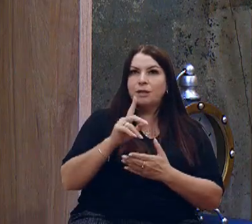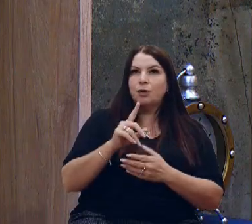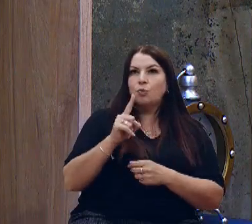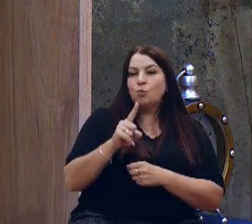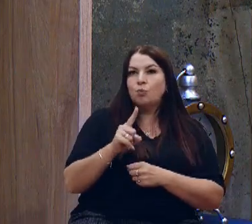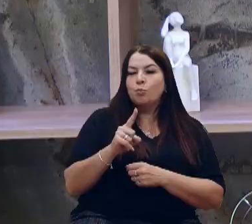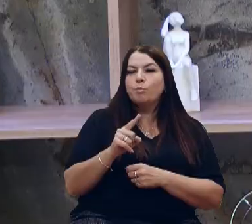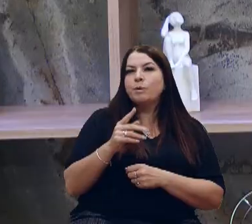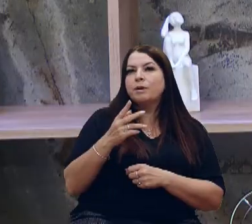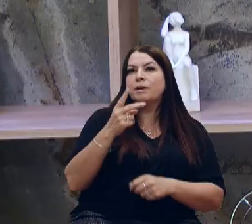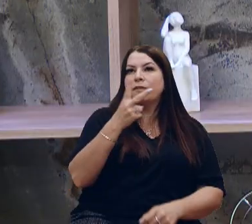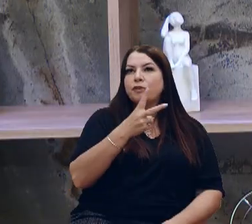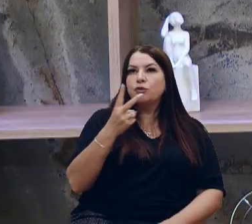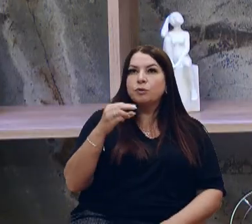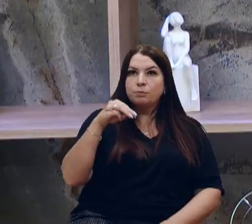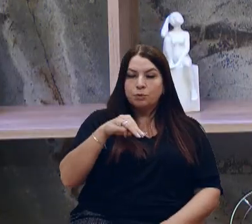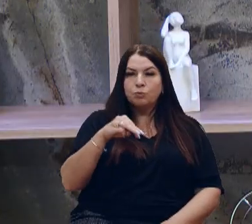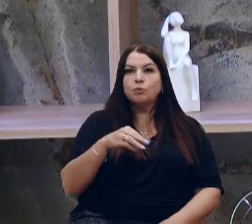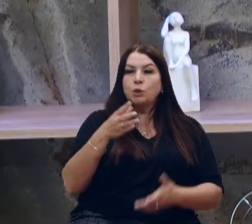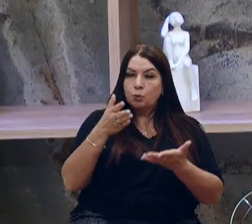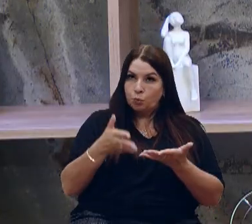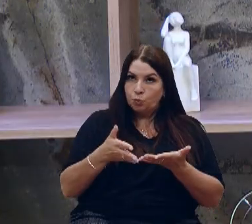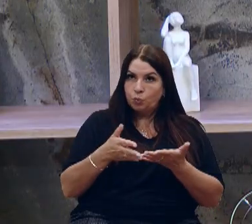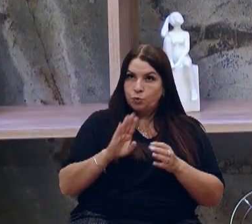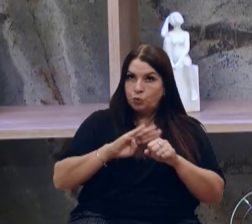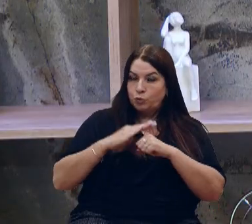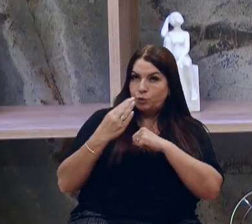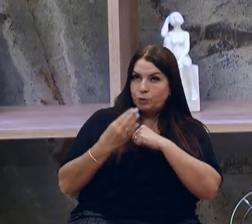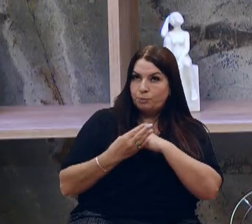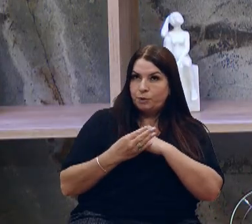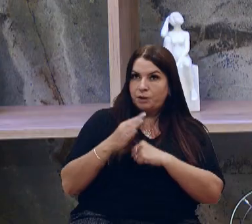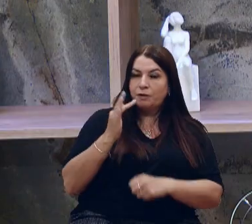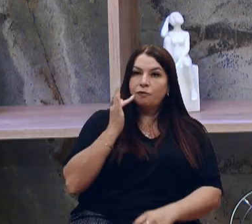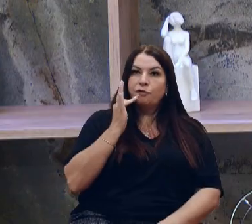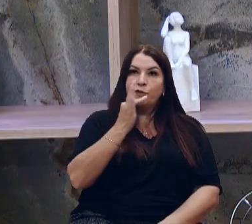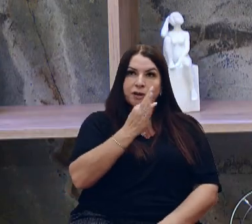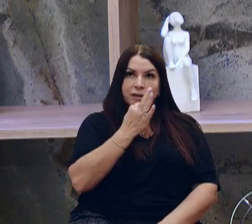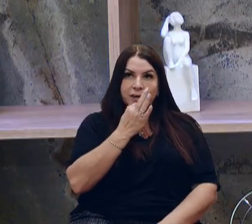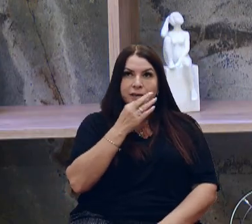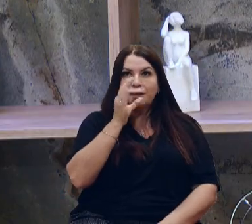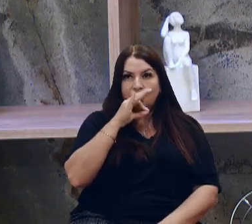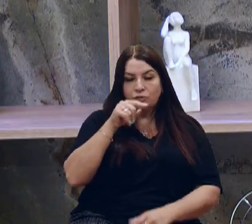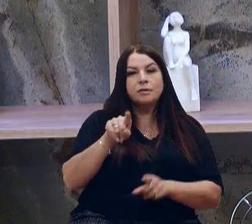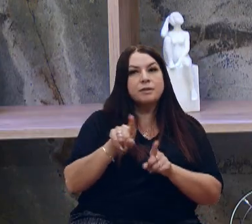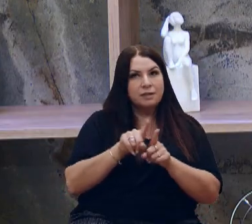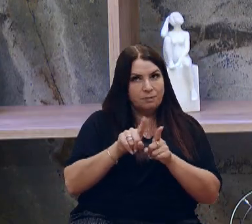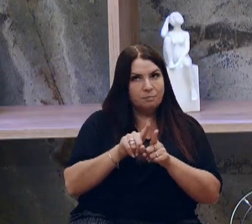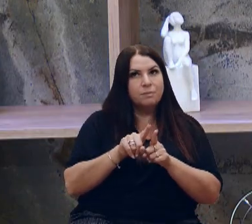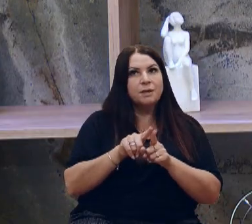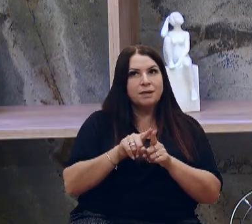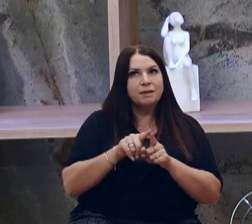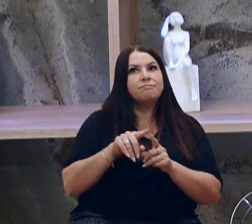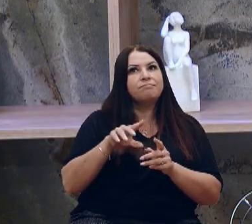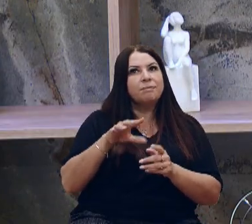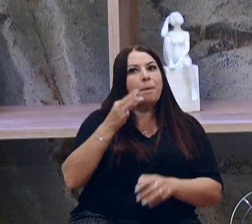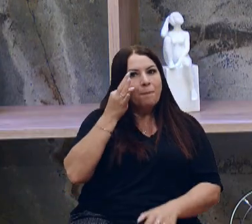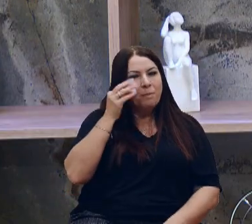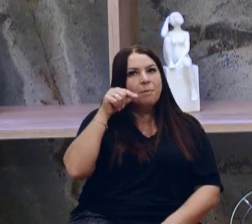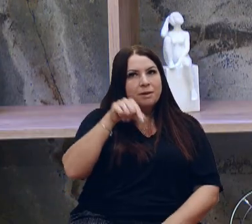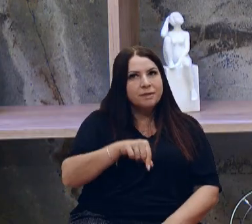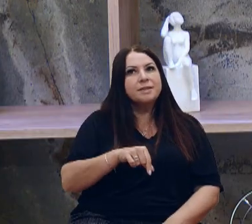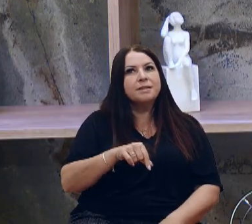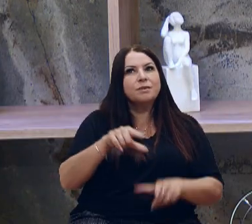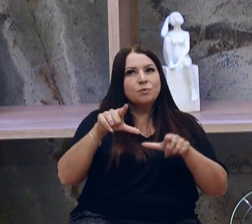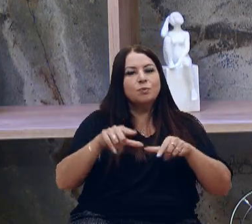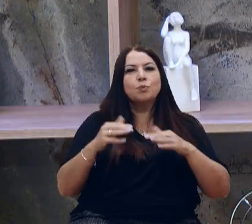1h22, e hoje o bairro de Forqueta, aqui de Caxias, também marcou presença no